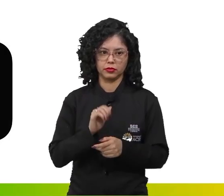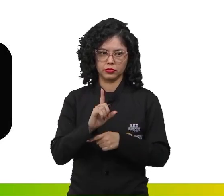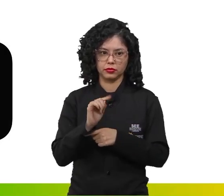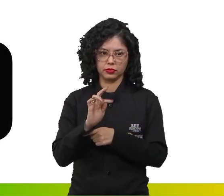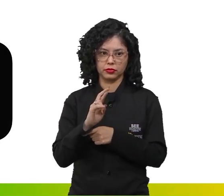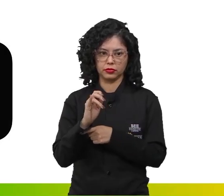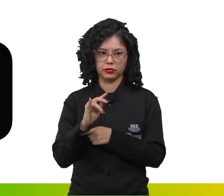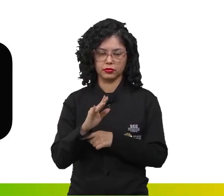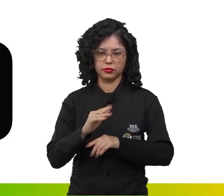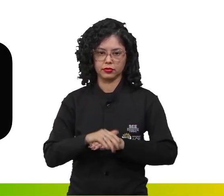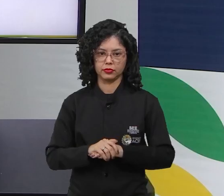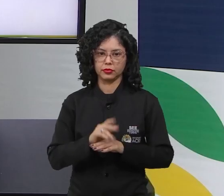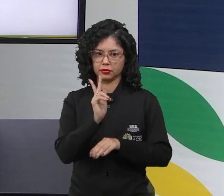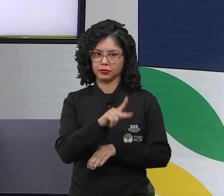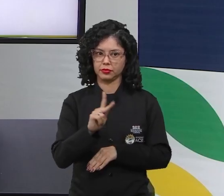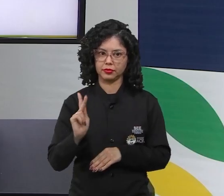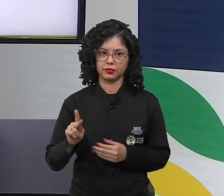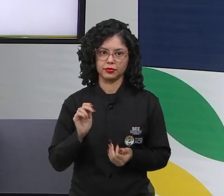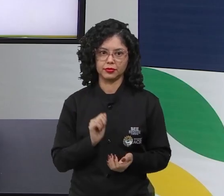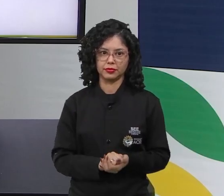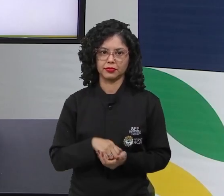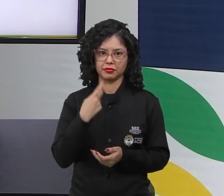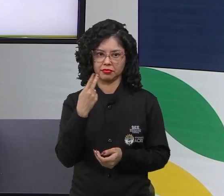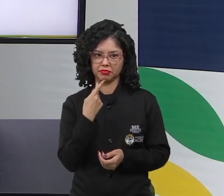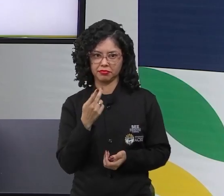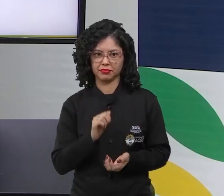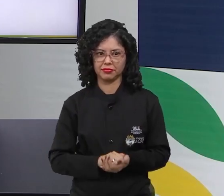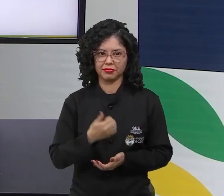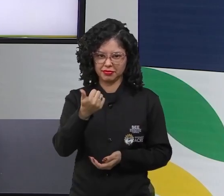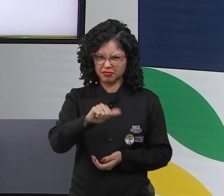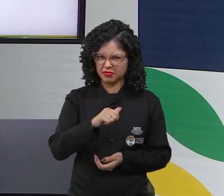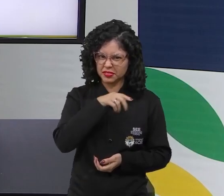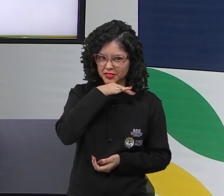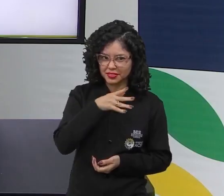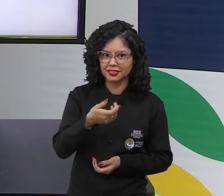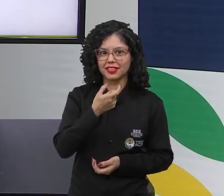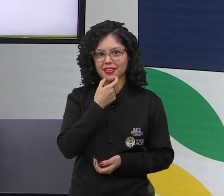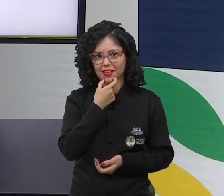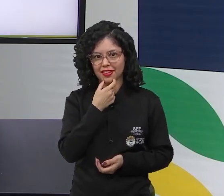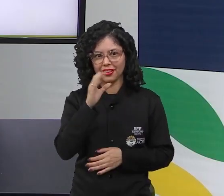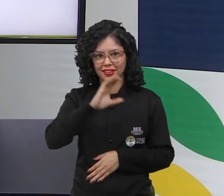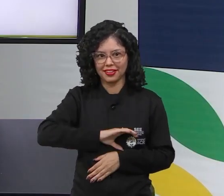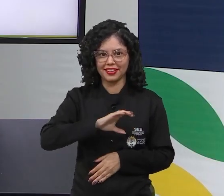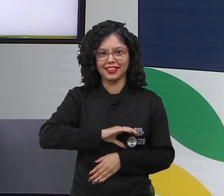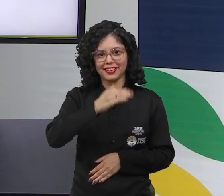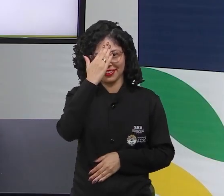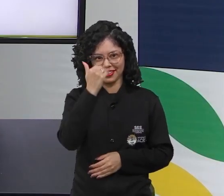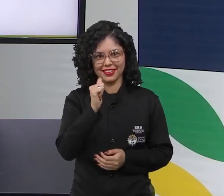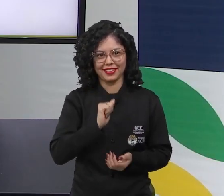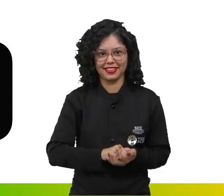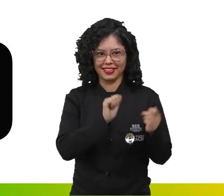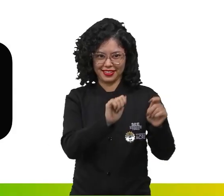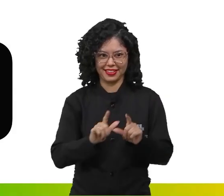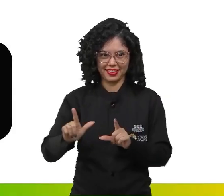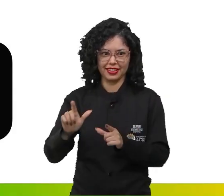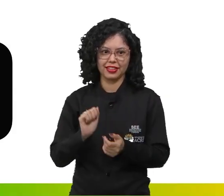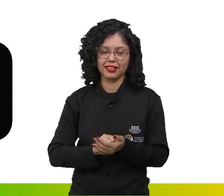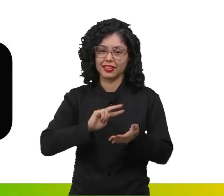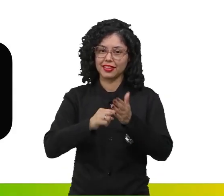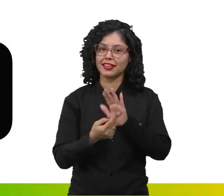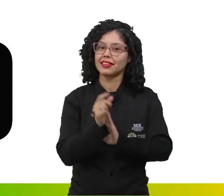advertising. Eita, professora, a senhora tá ruim no inglês. Calma aí, mas no português eu sei. Olha aí na tela, sabe o que é